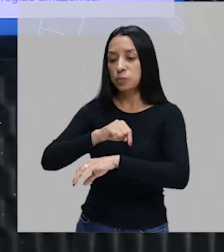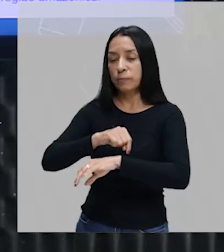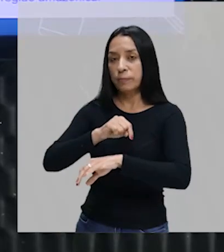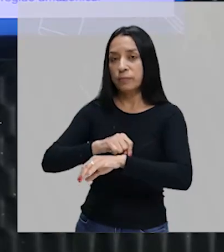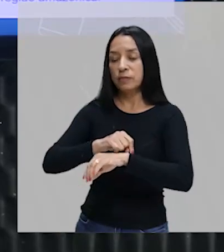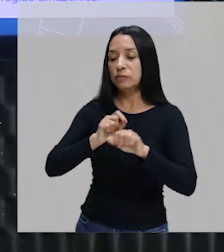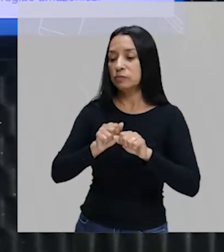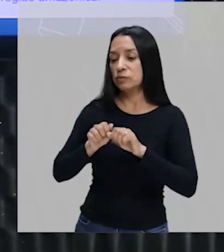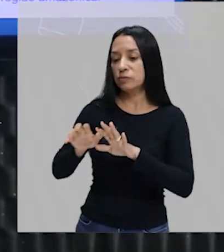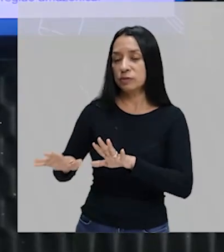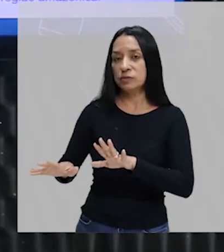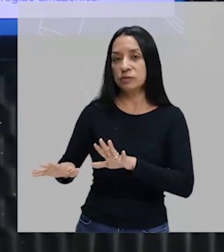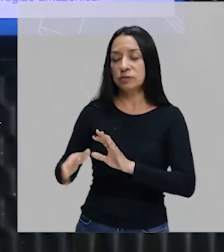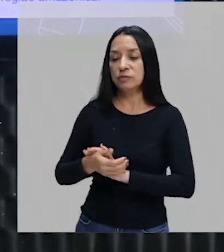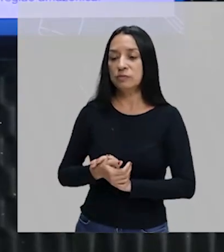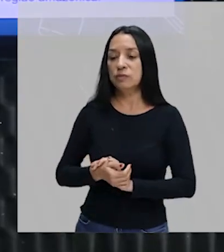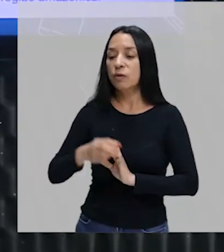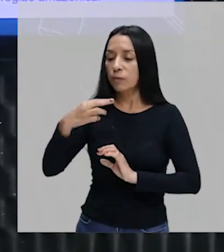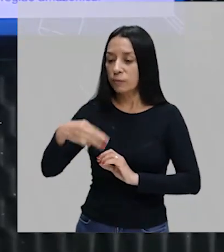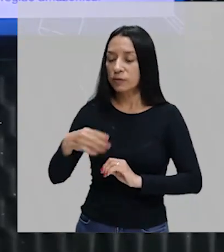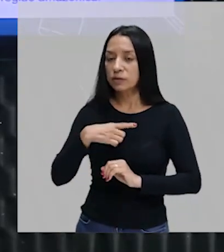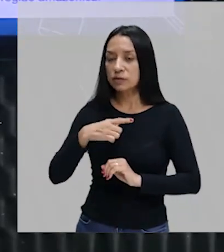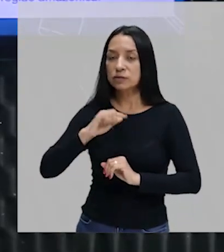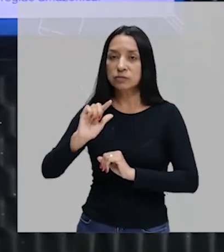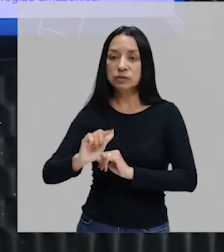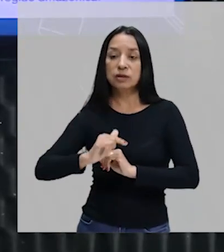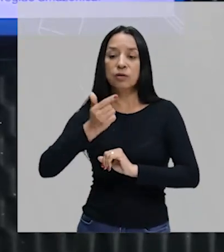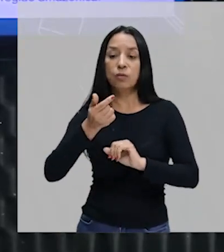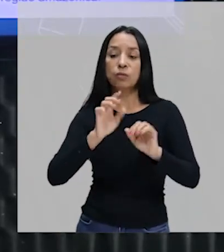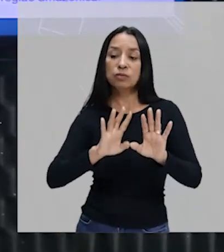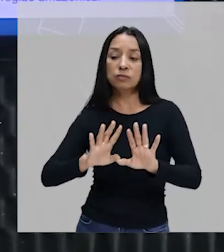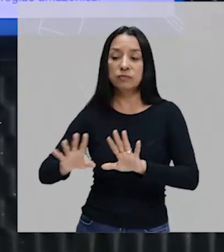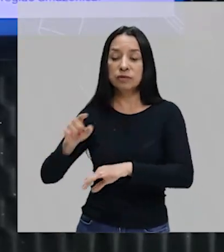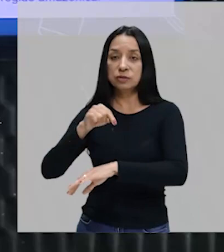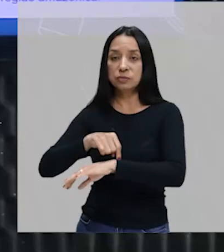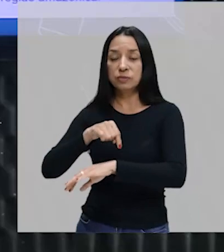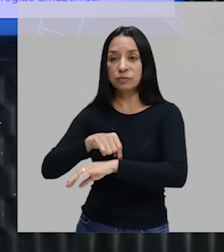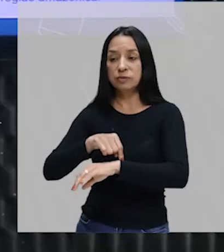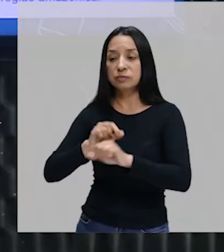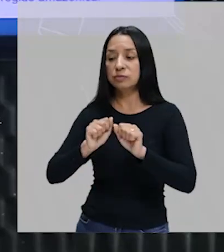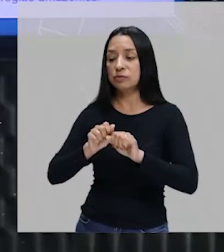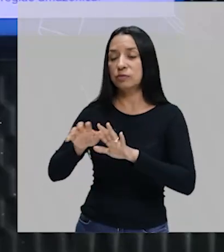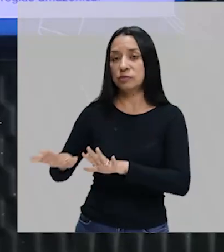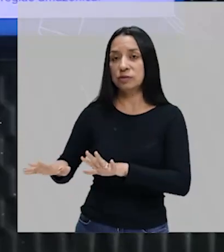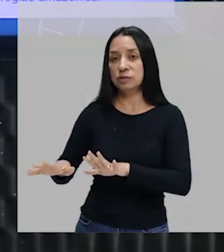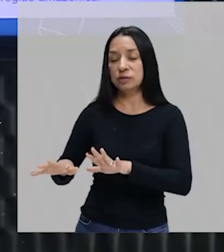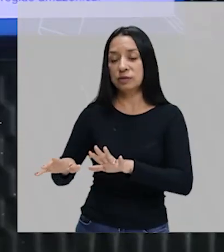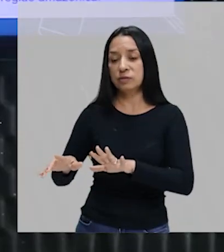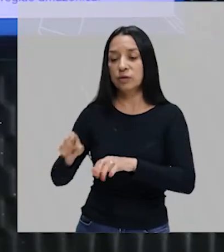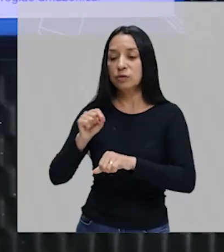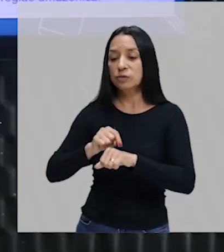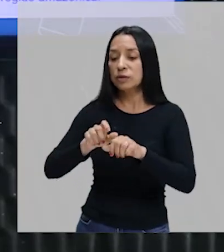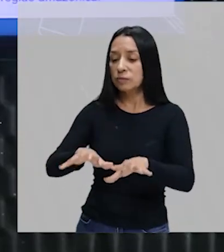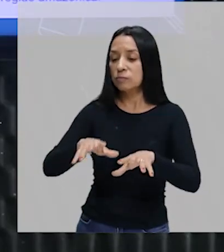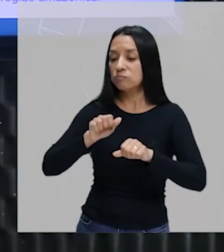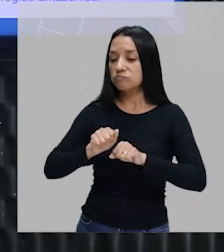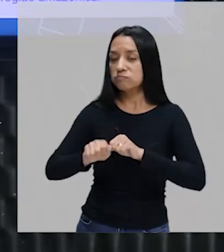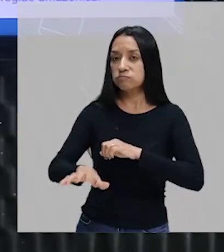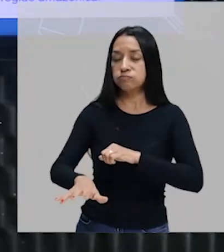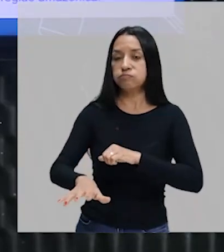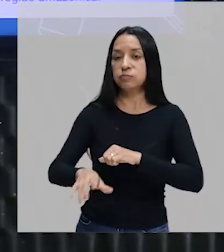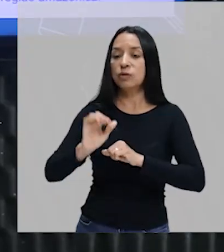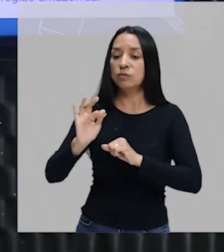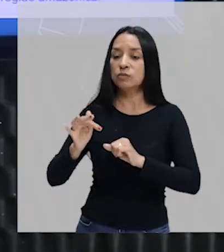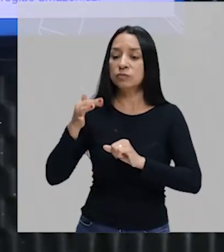que é a chamada Frente Litorânea. O Maranhão ainda vai ter uma outra frente de colonização no período da colonial. Lá para frente nós